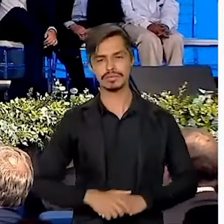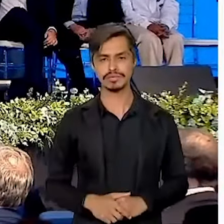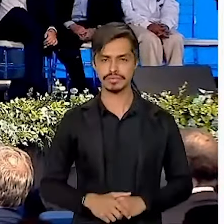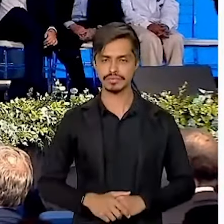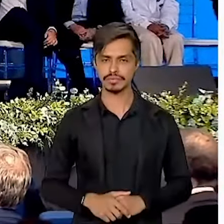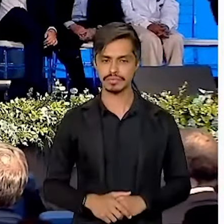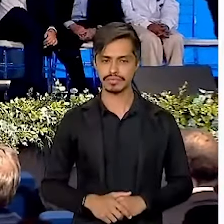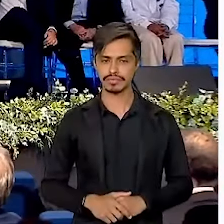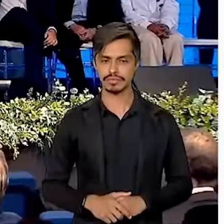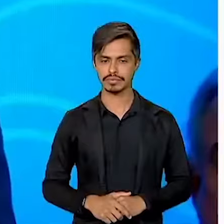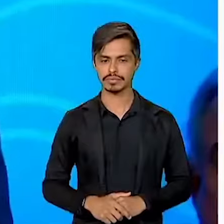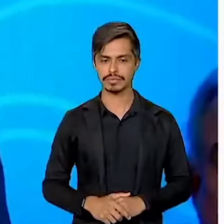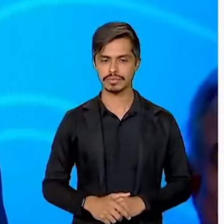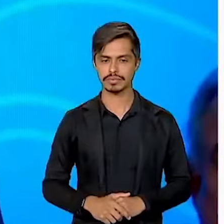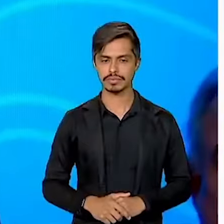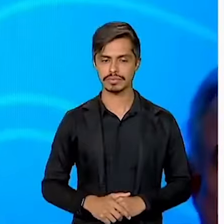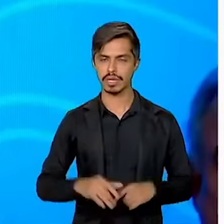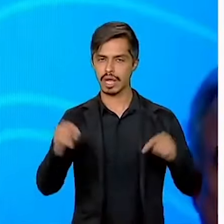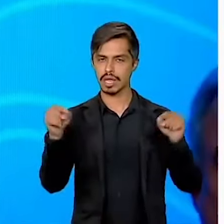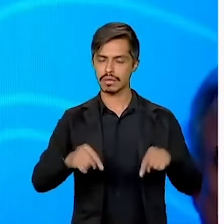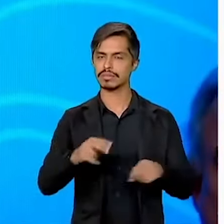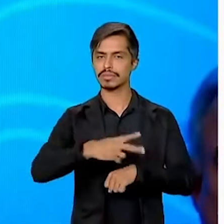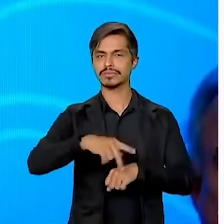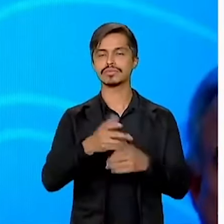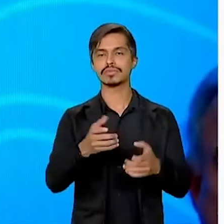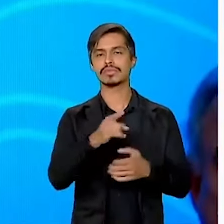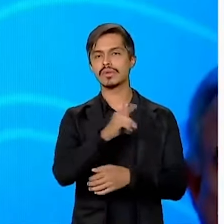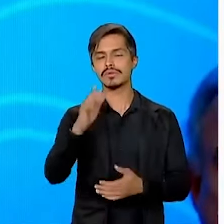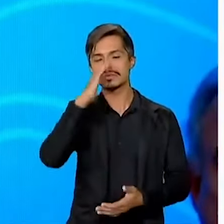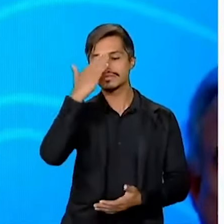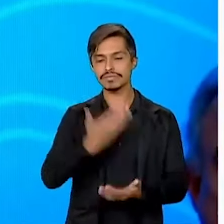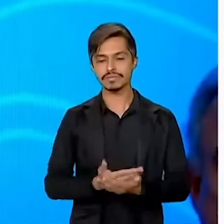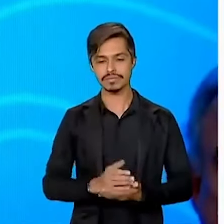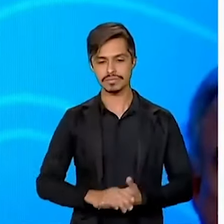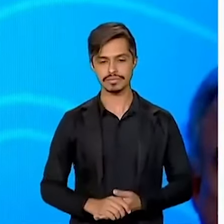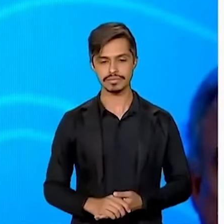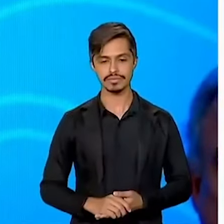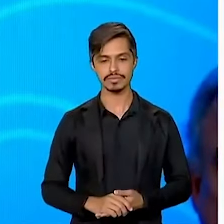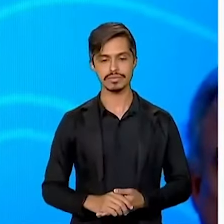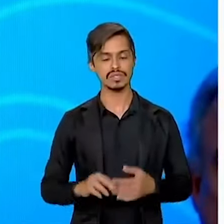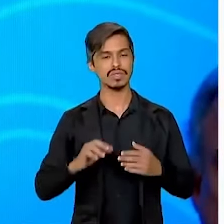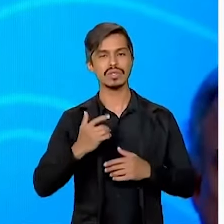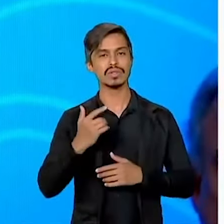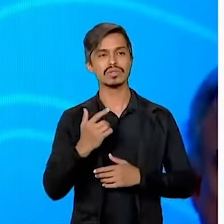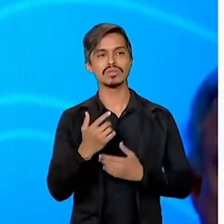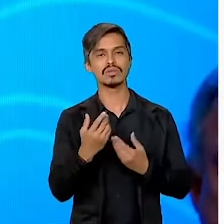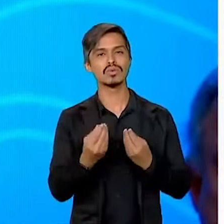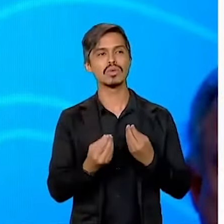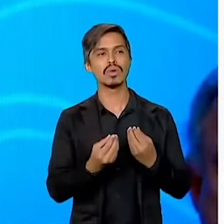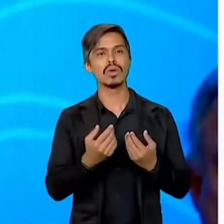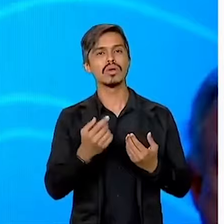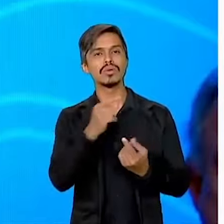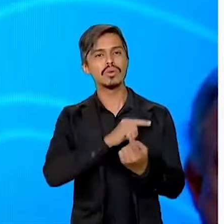esse país que eu quero que vocês acreditem. Não há como não dar certo.